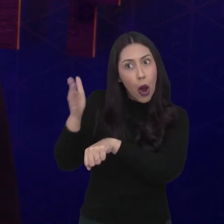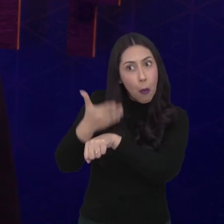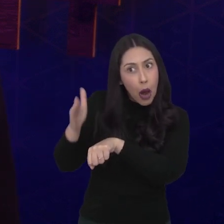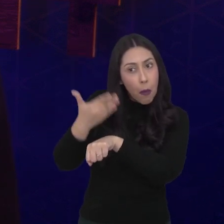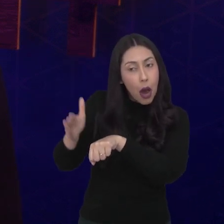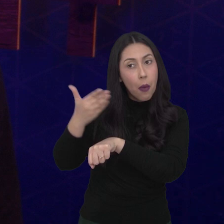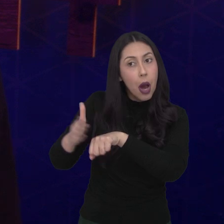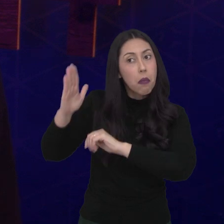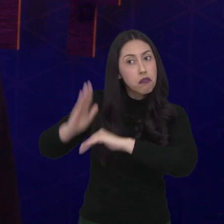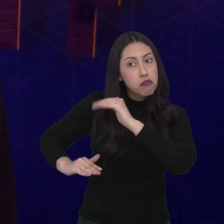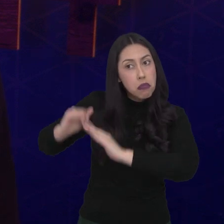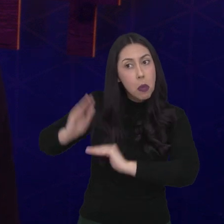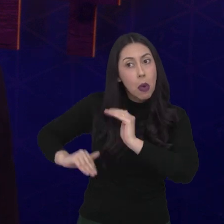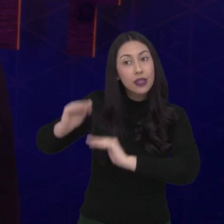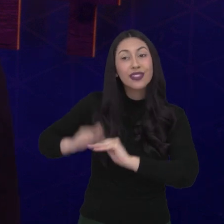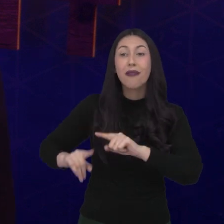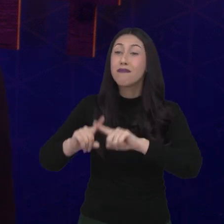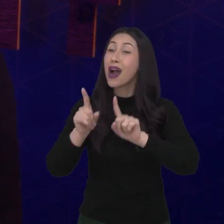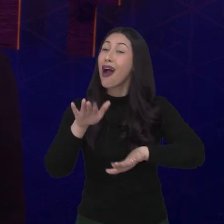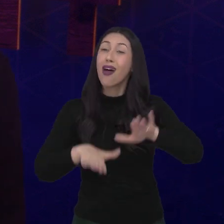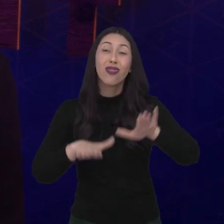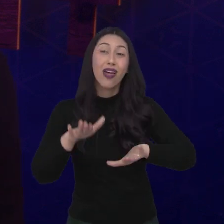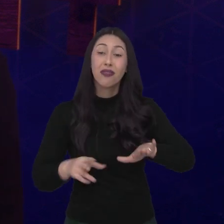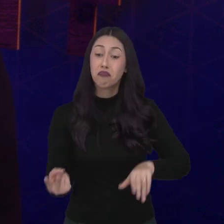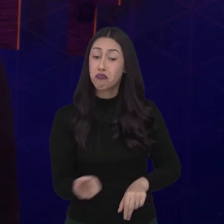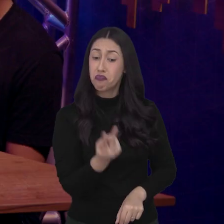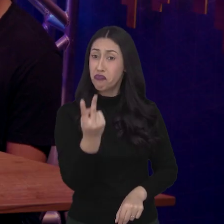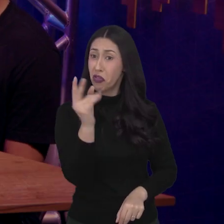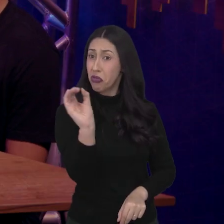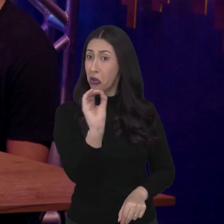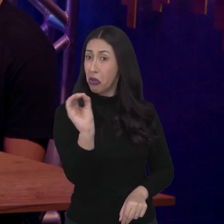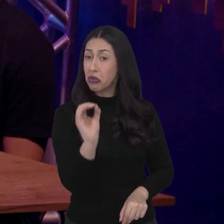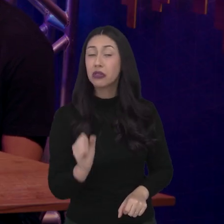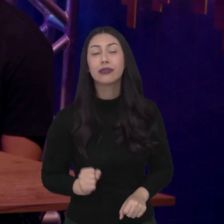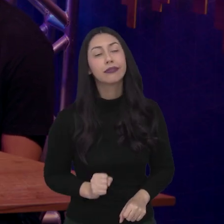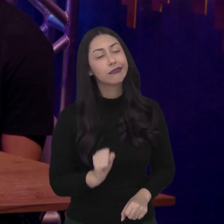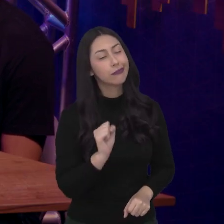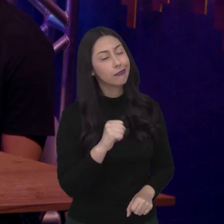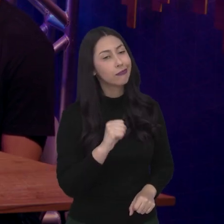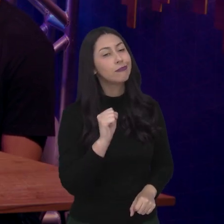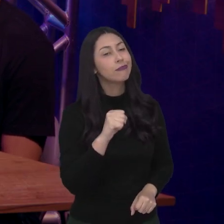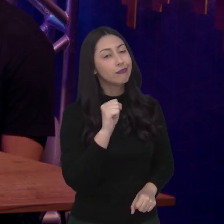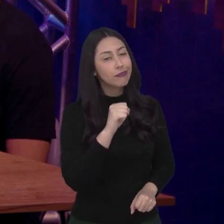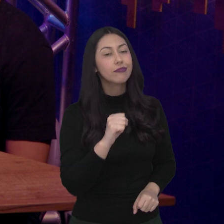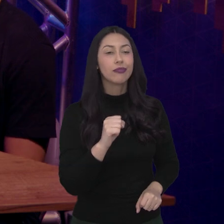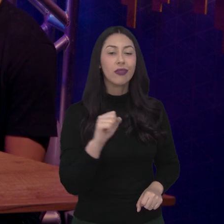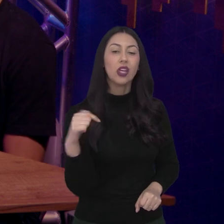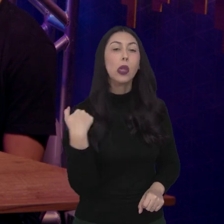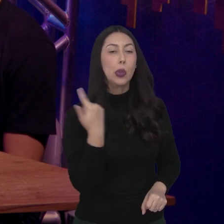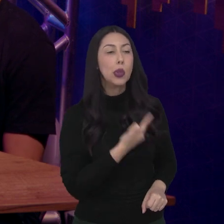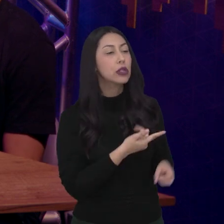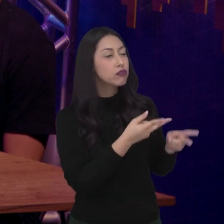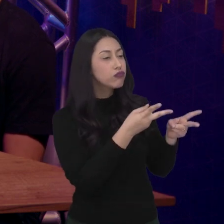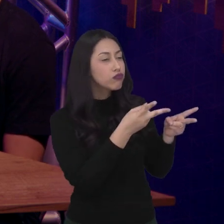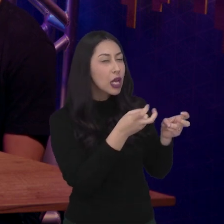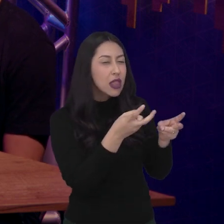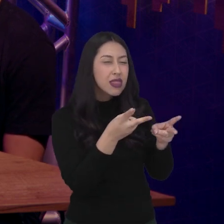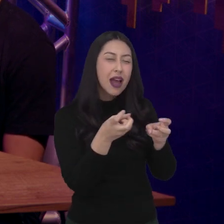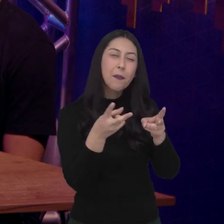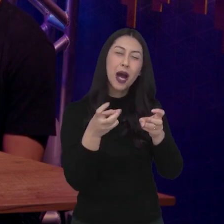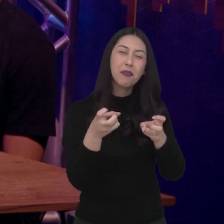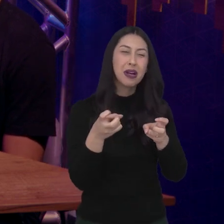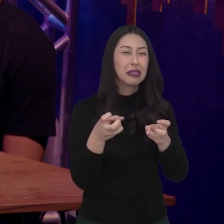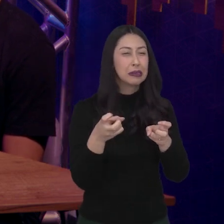e valorizada, mas nem sempre isso acontece. Exato, e na verdade a gente vem presenciando